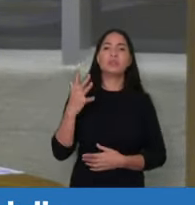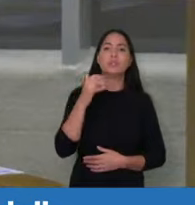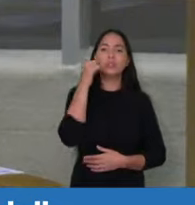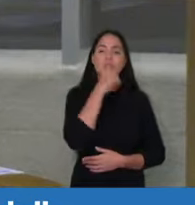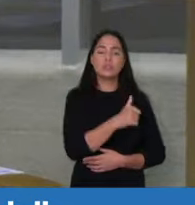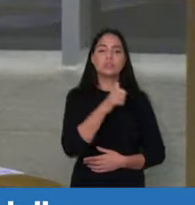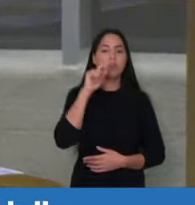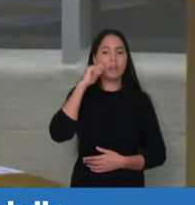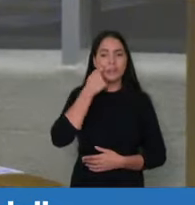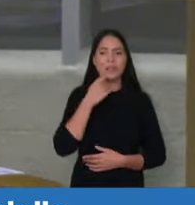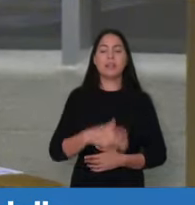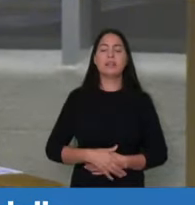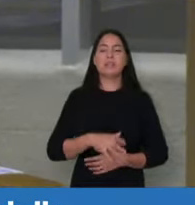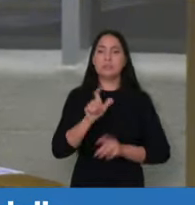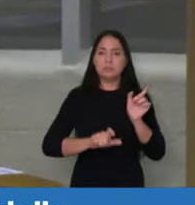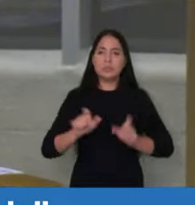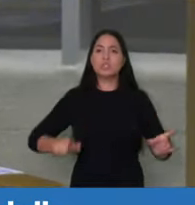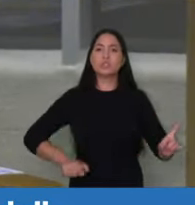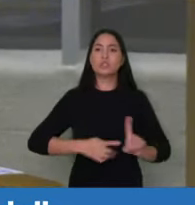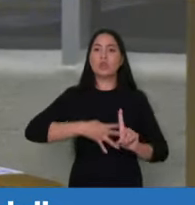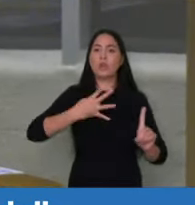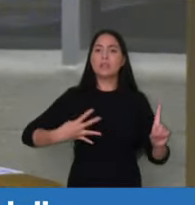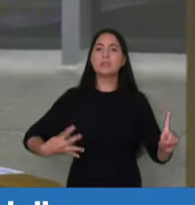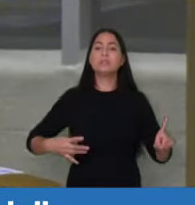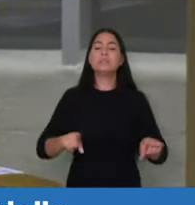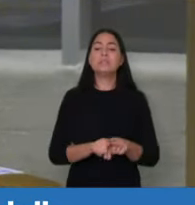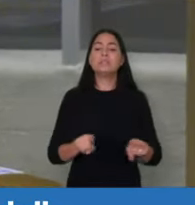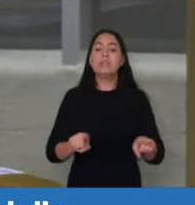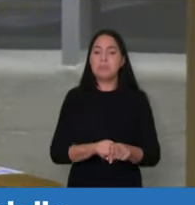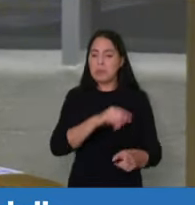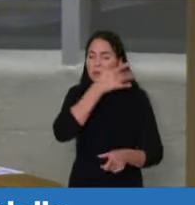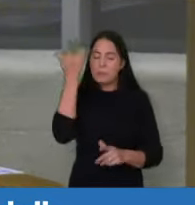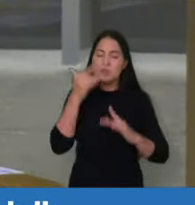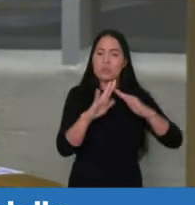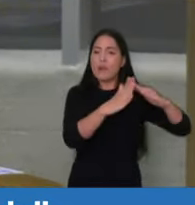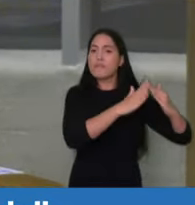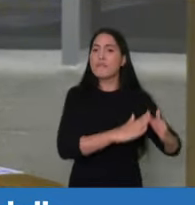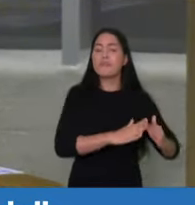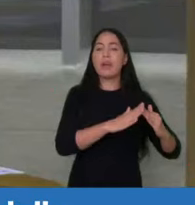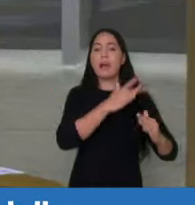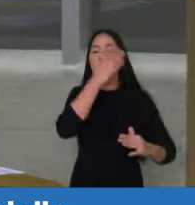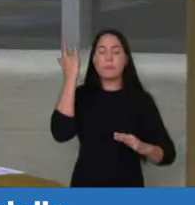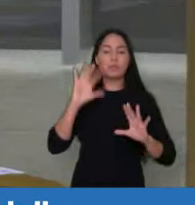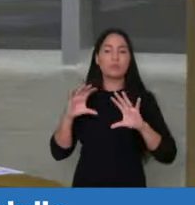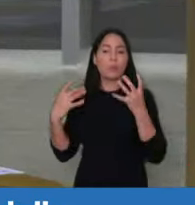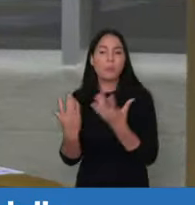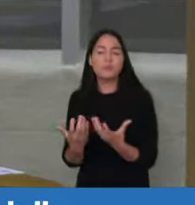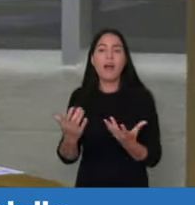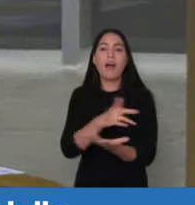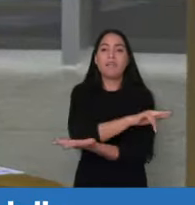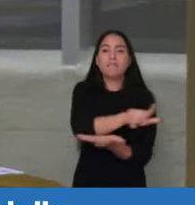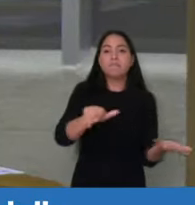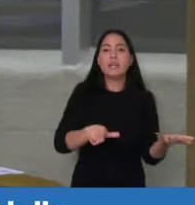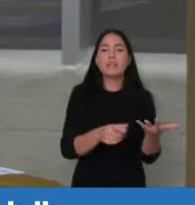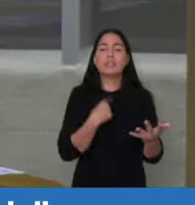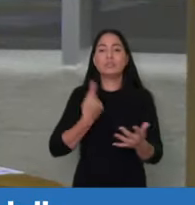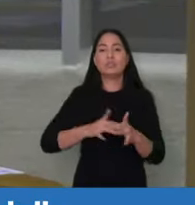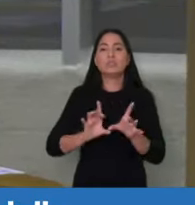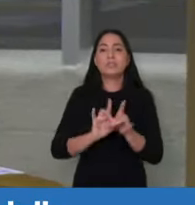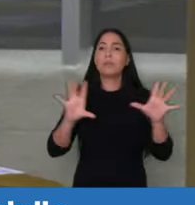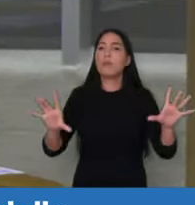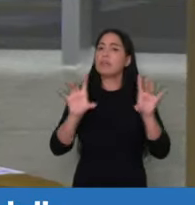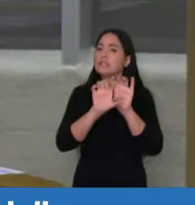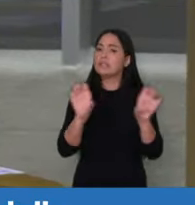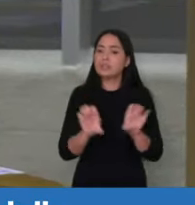pessoas LGBTQIA+, de quem vem de favela e periferia, para remontar as estruturas e as bases da nossa democracia e